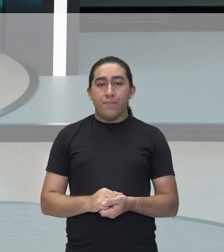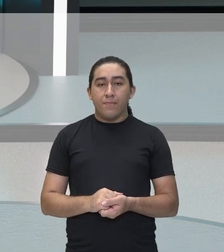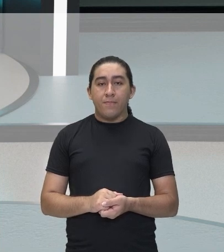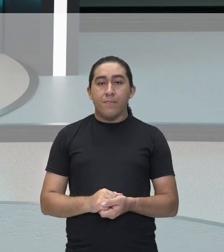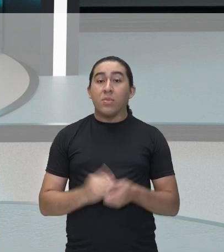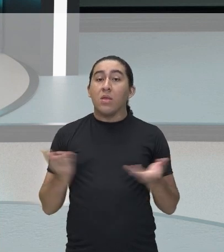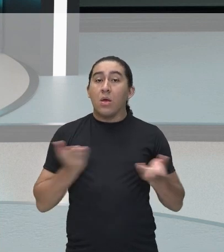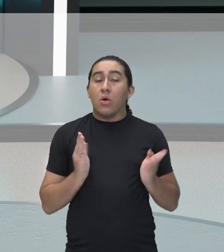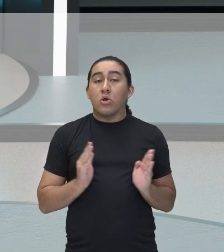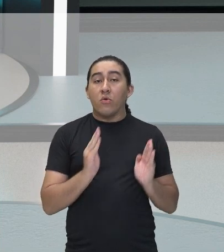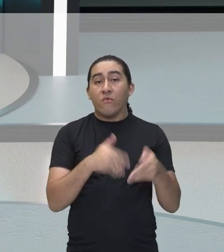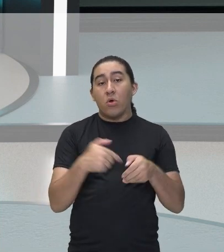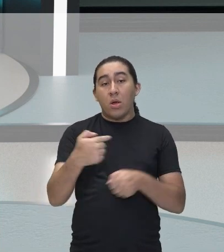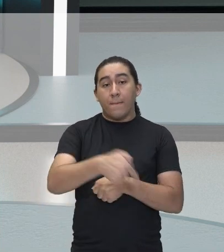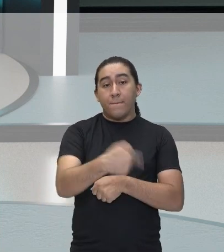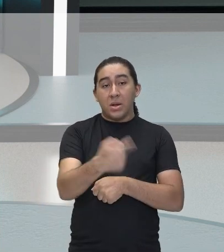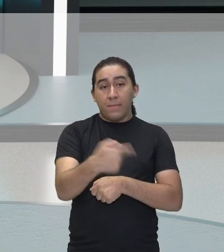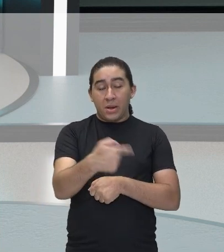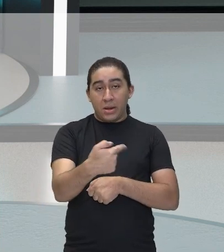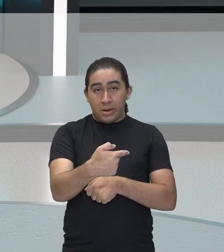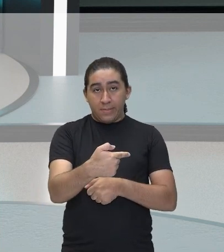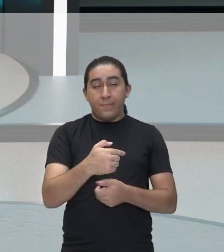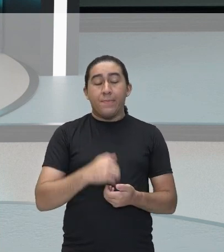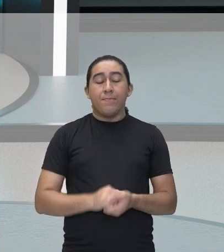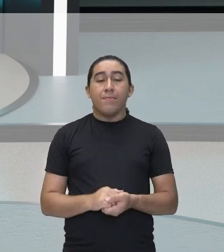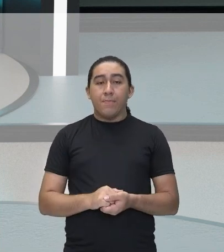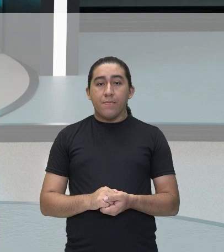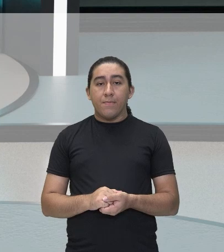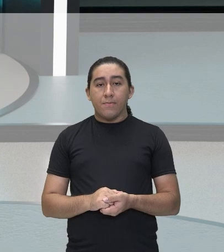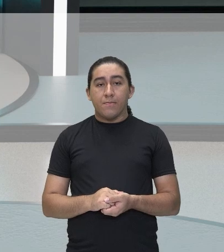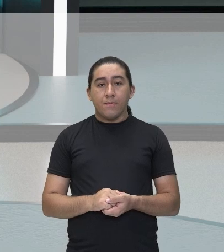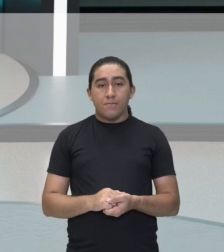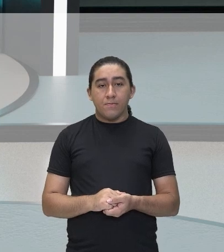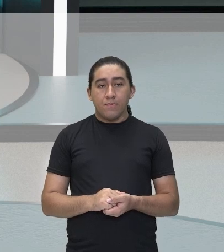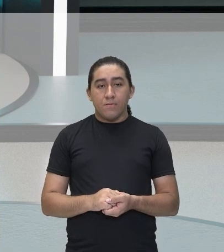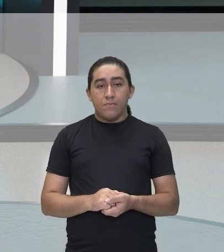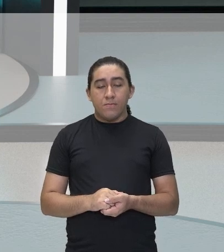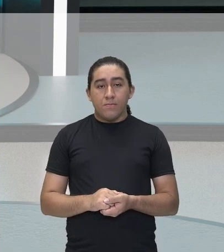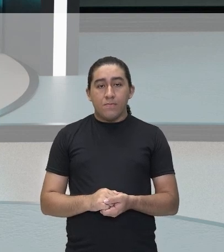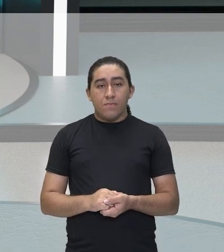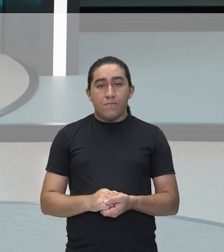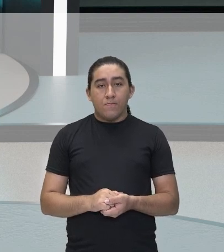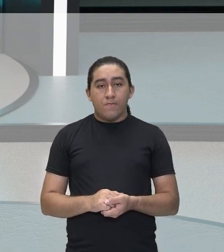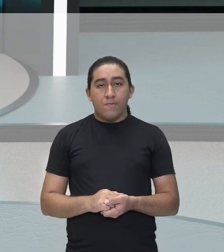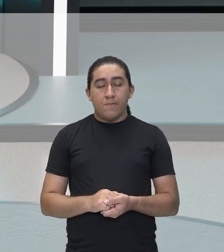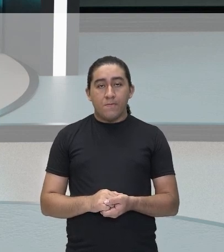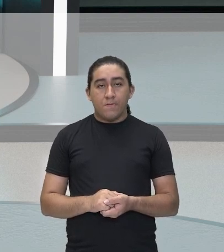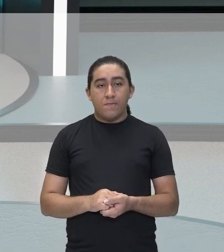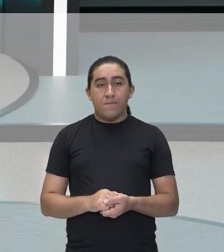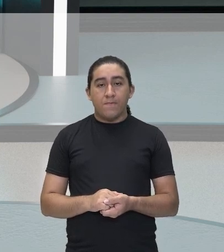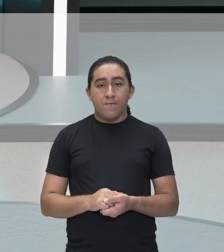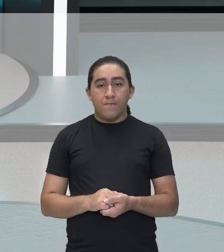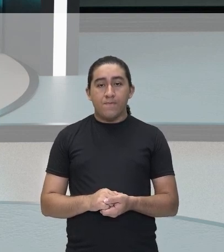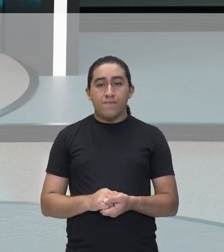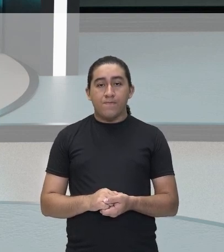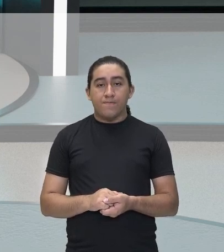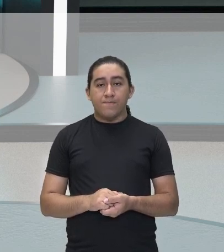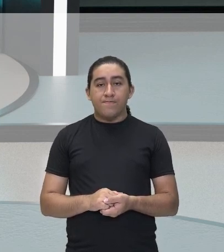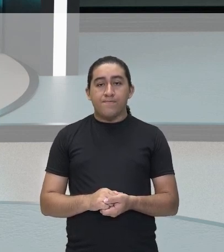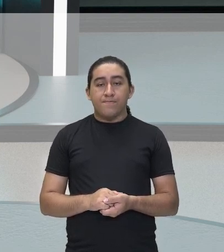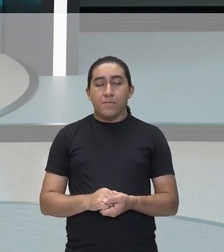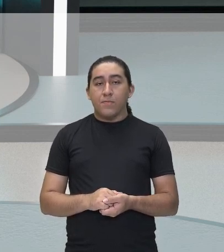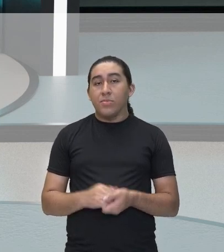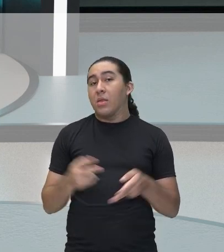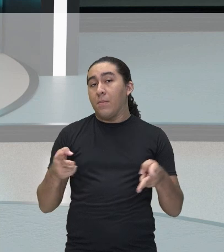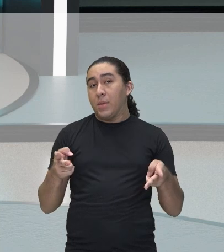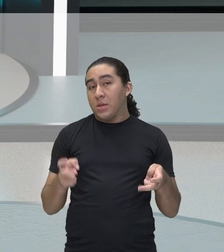geração romântica. Então, Gonçalves Dias, um dos representantes, né? Você viu que foi introduzido o romantismo